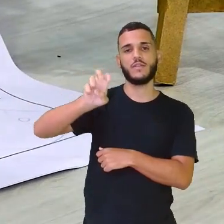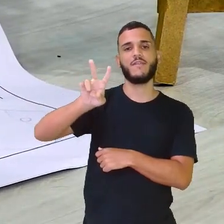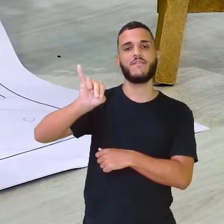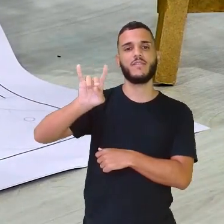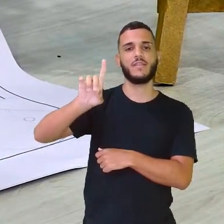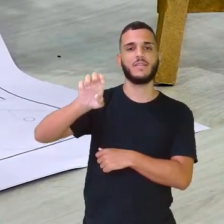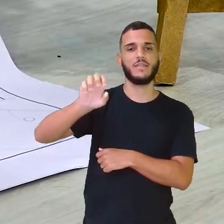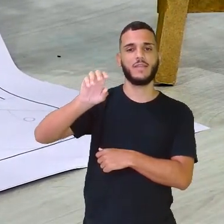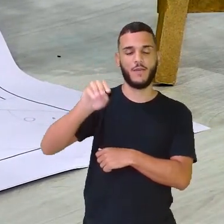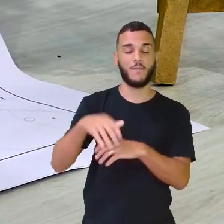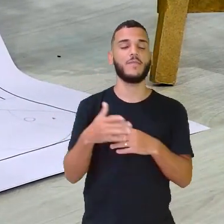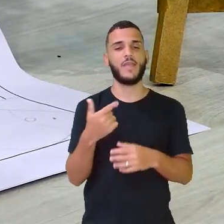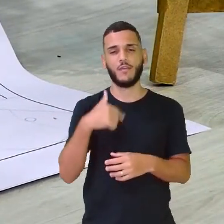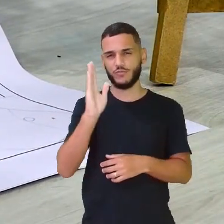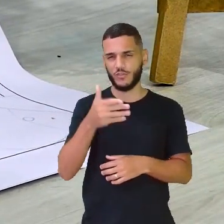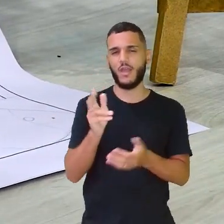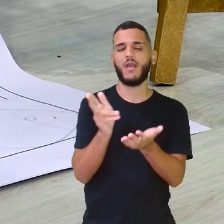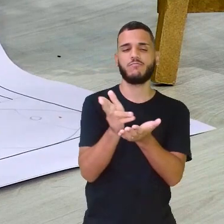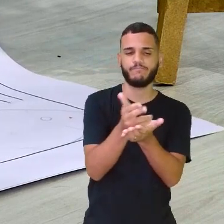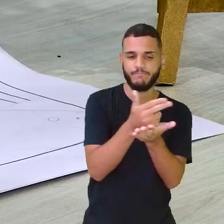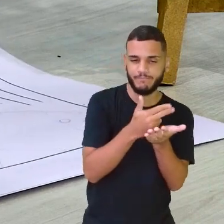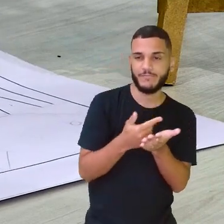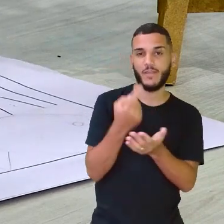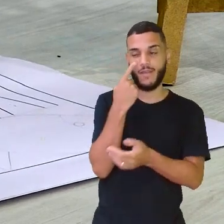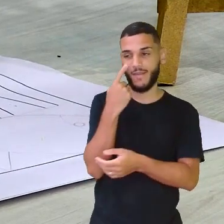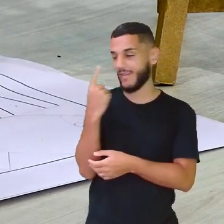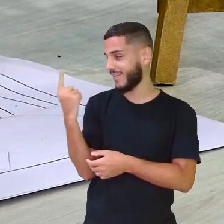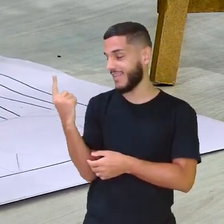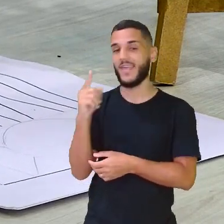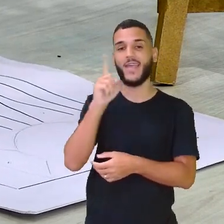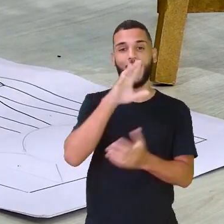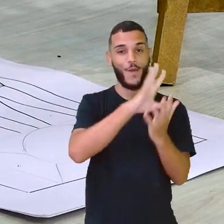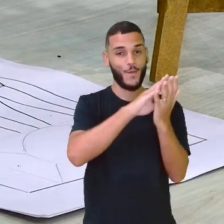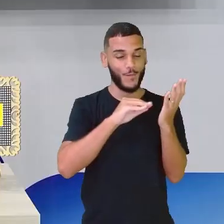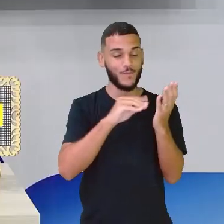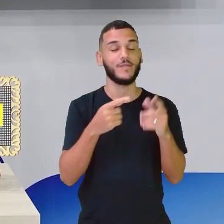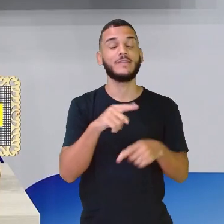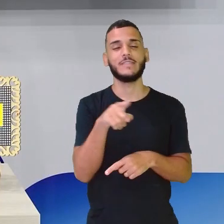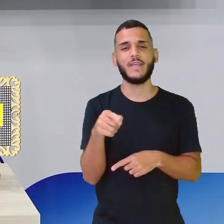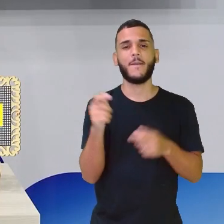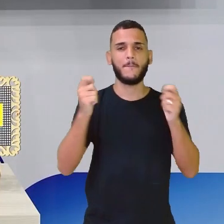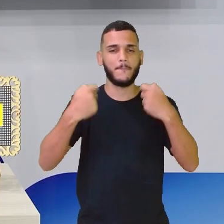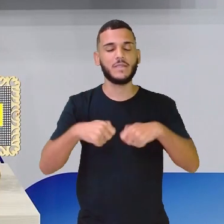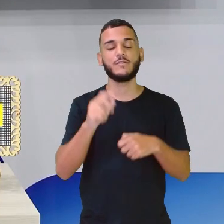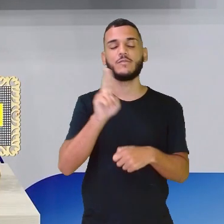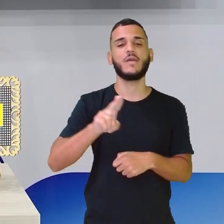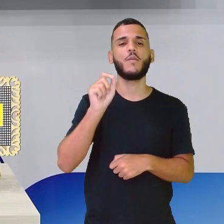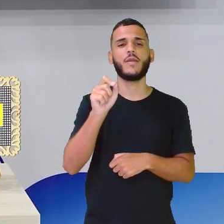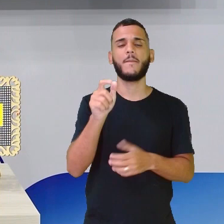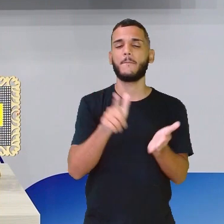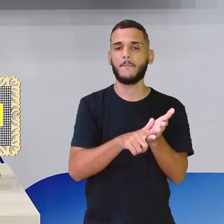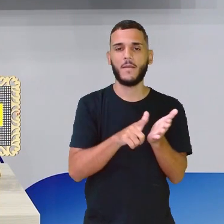arte, que é inspirada no trabalho dele, e você, para fazer essa arte, vai precisar usar um papel branco como